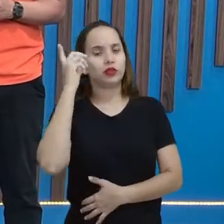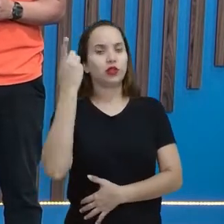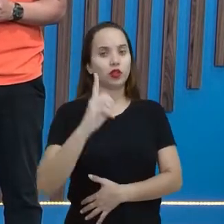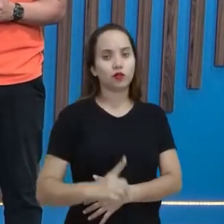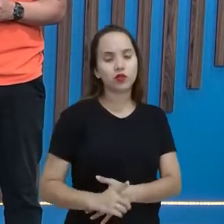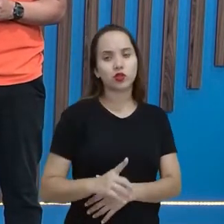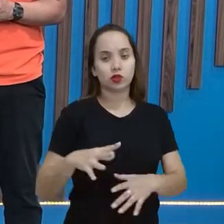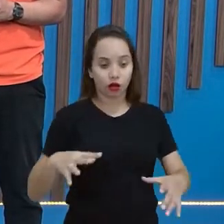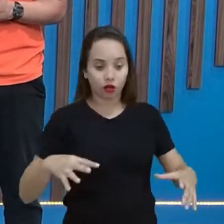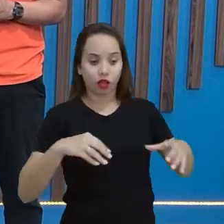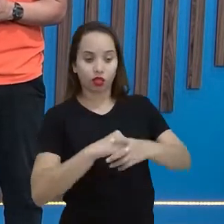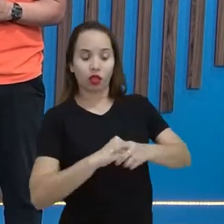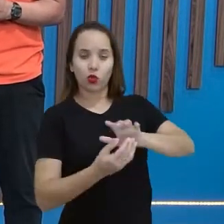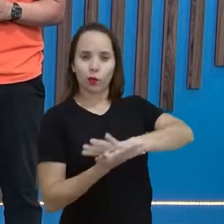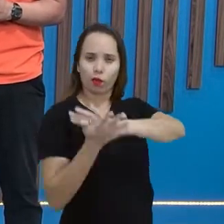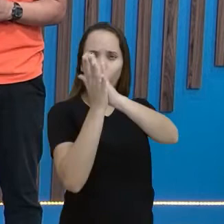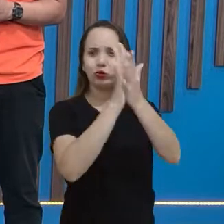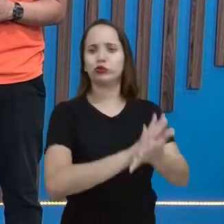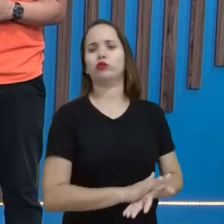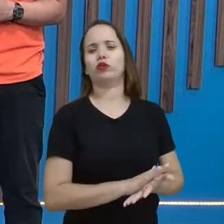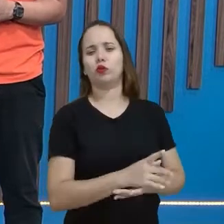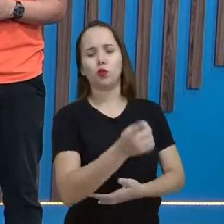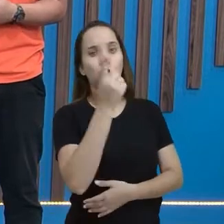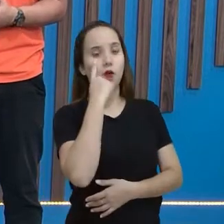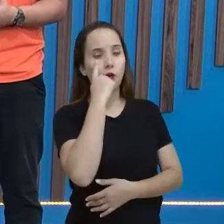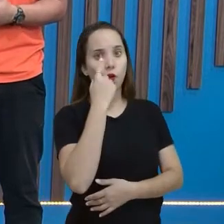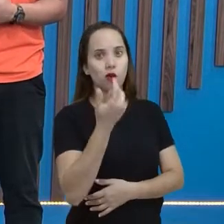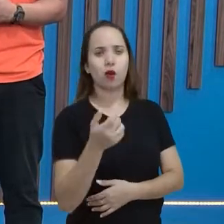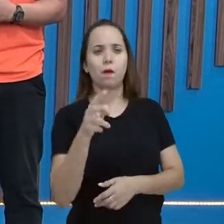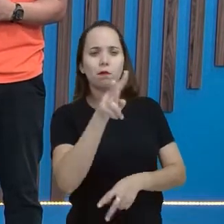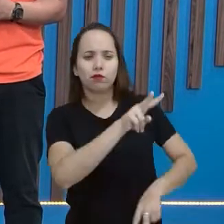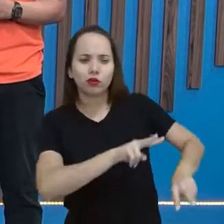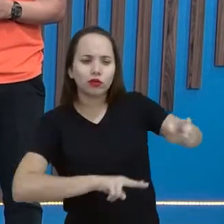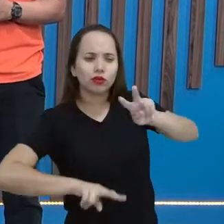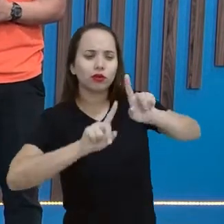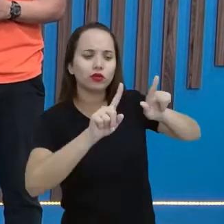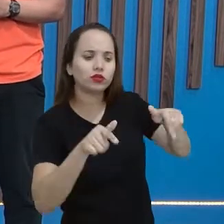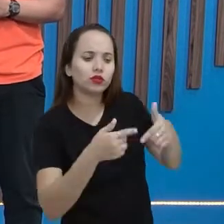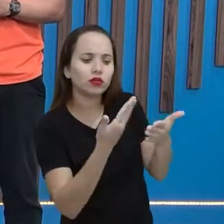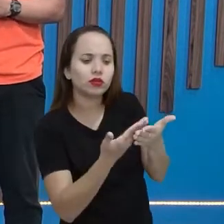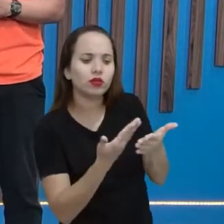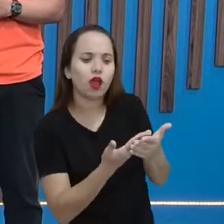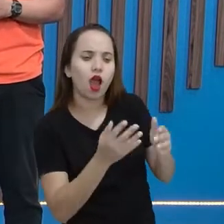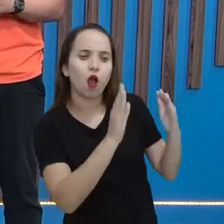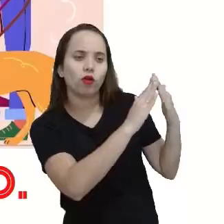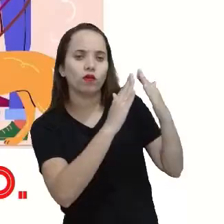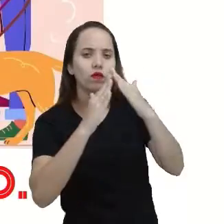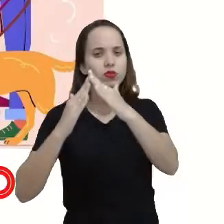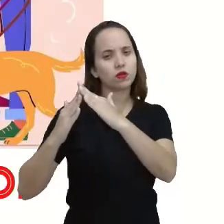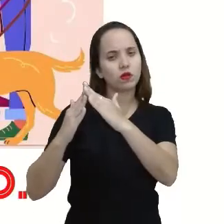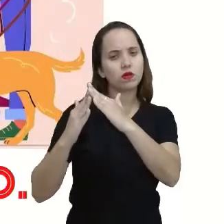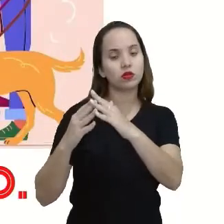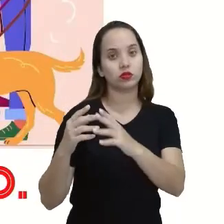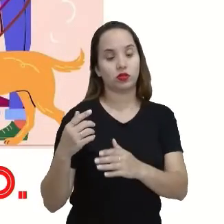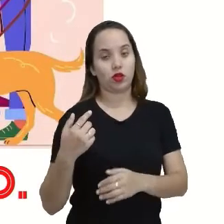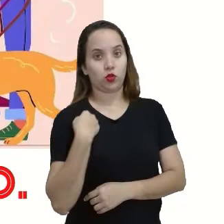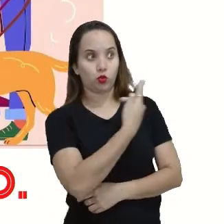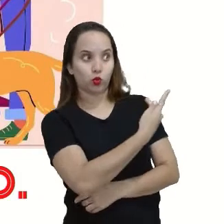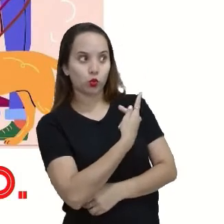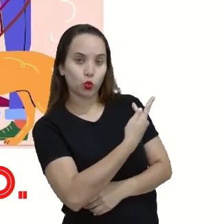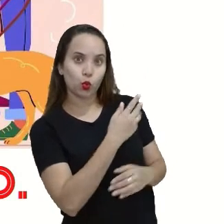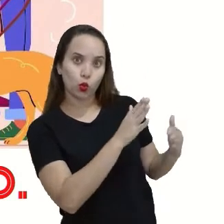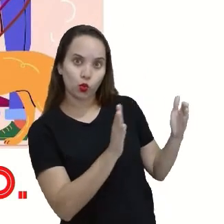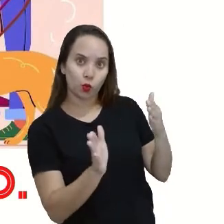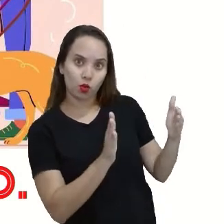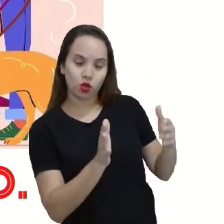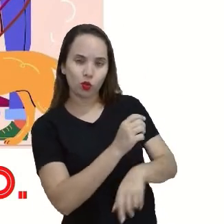no preconceito. Olhem aqui para a sua sala de aula, para a sua vizinhança. Na nossa época de estudantes, a gente